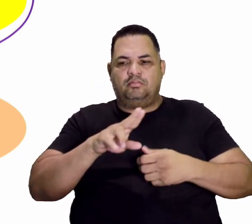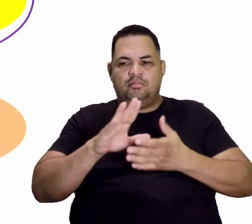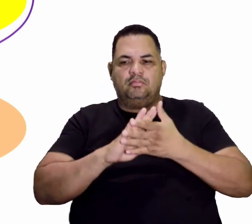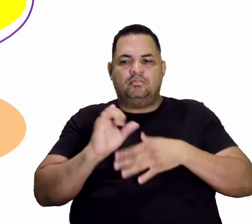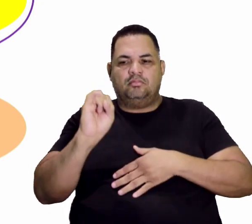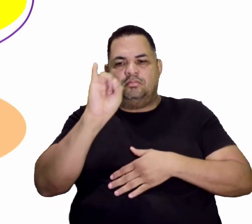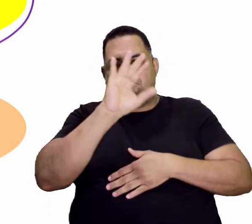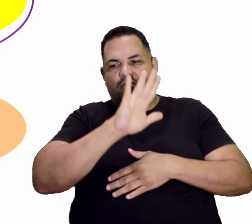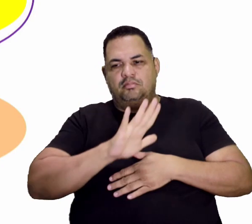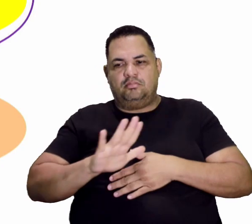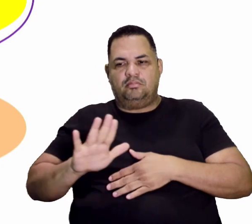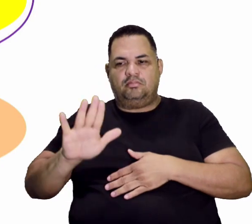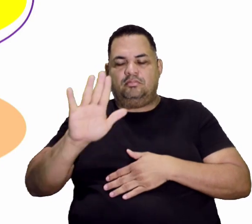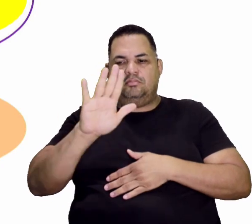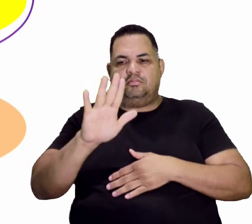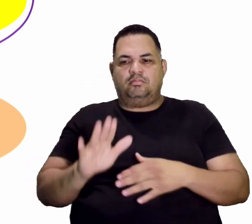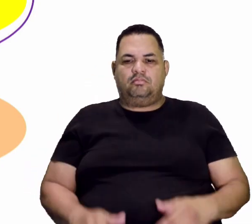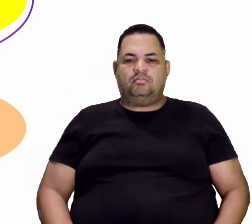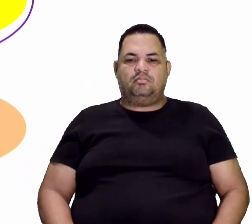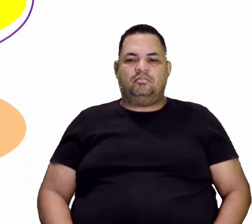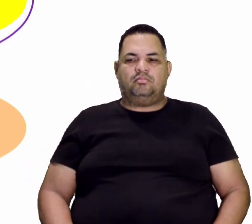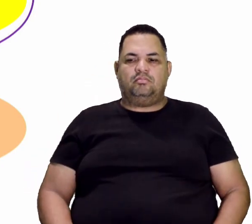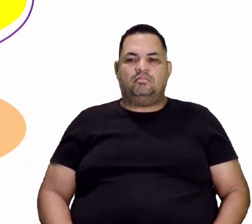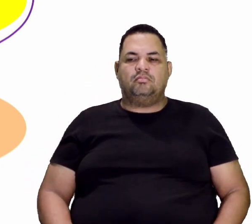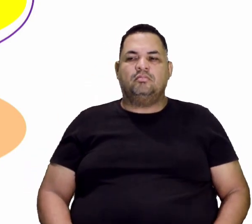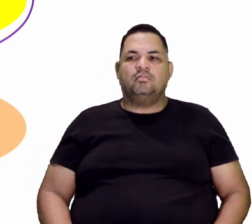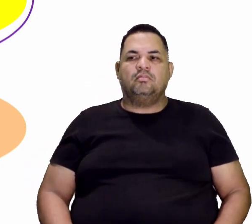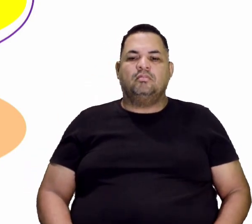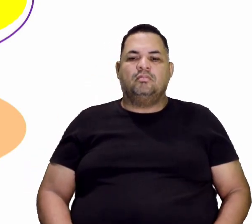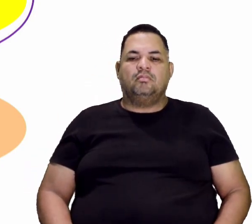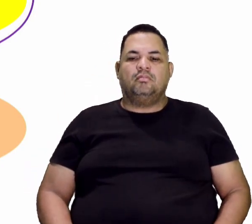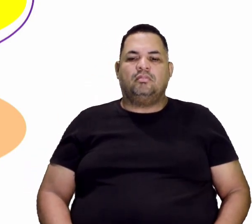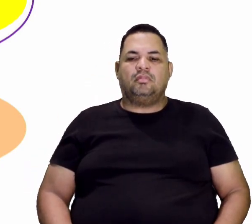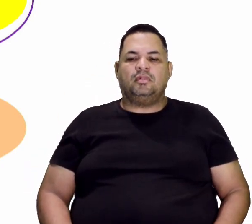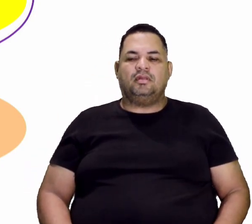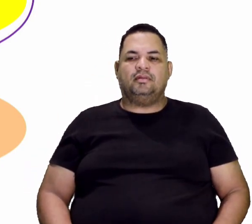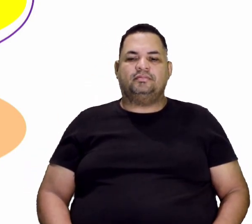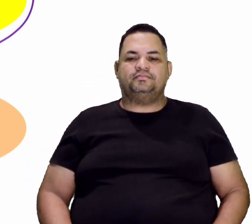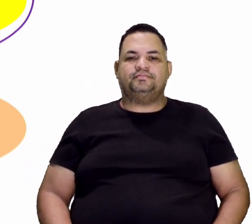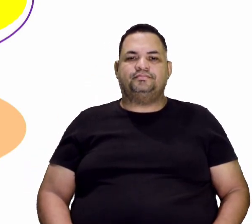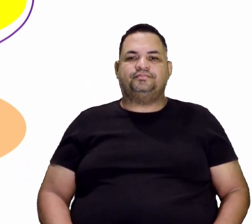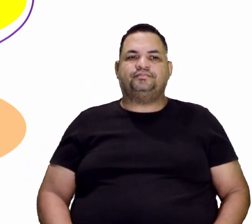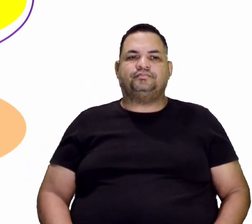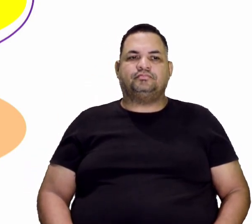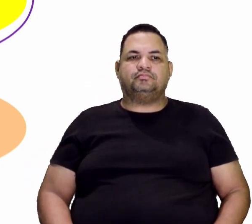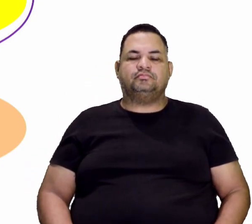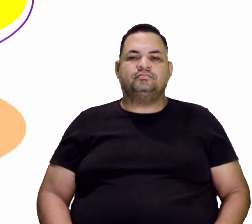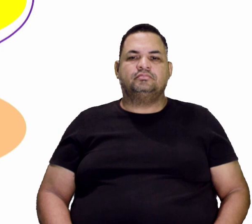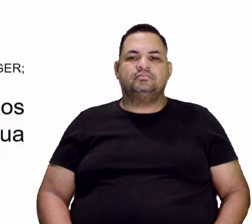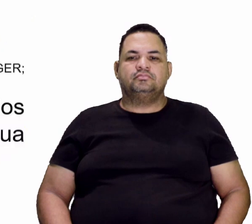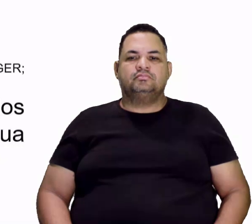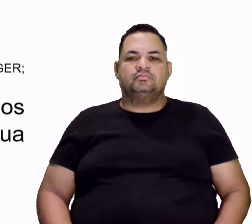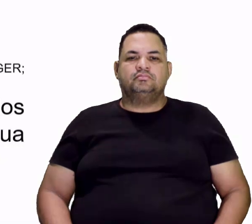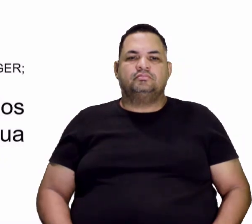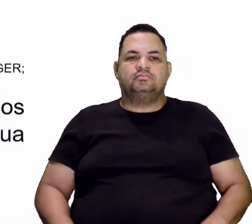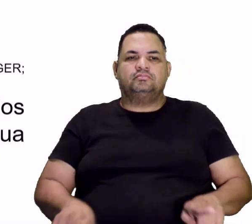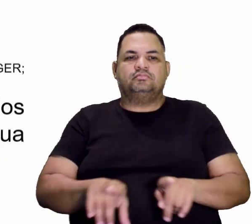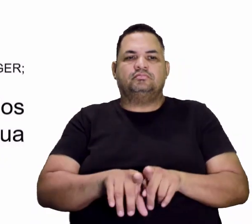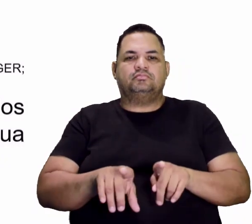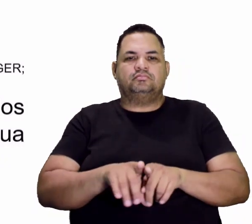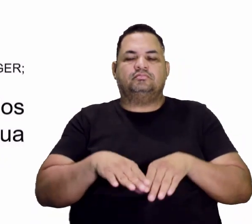dança, etc. Então tá aí, né, os tipos de linguagem. Vamos ver